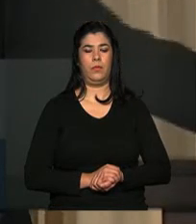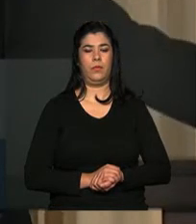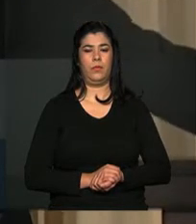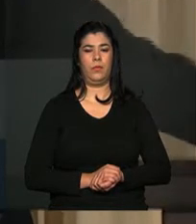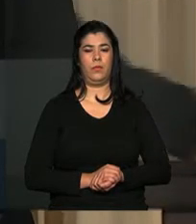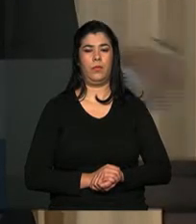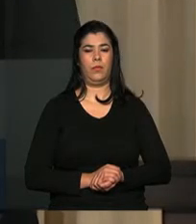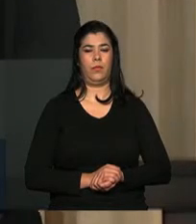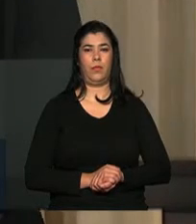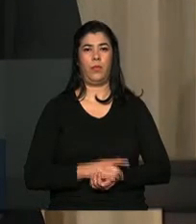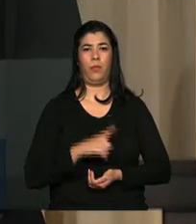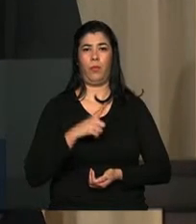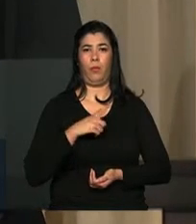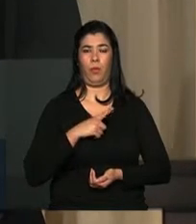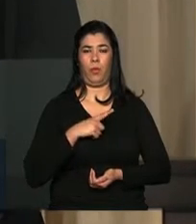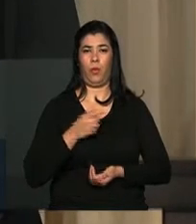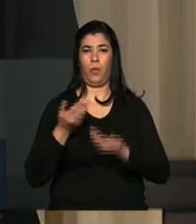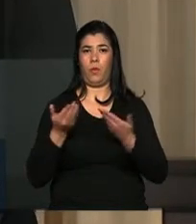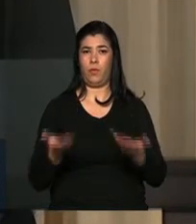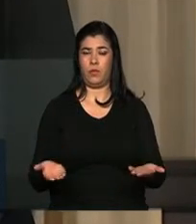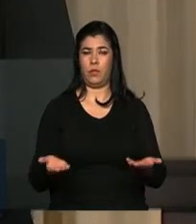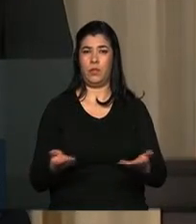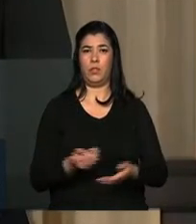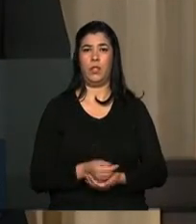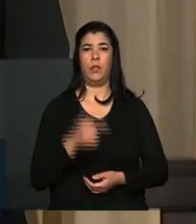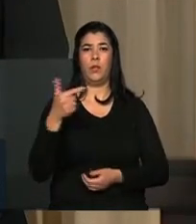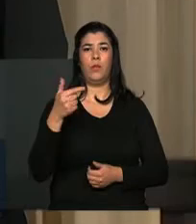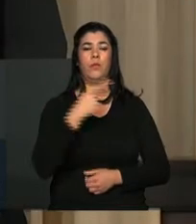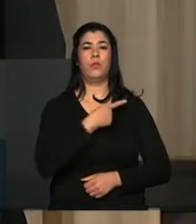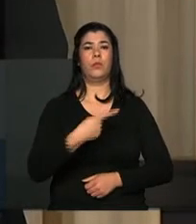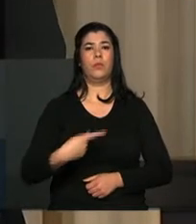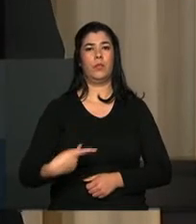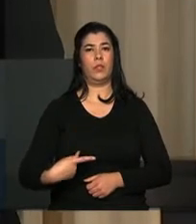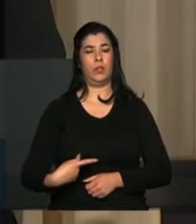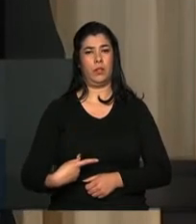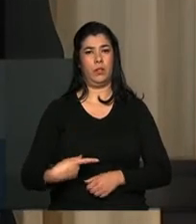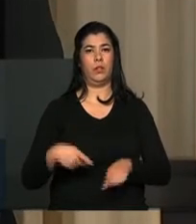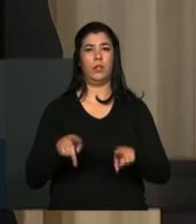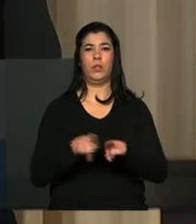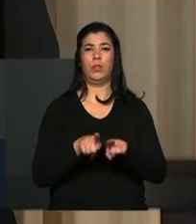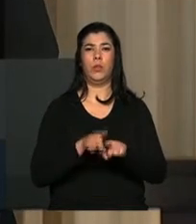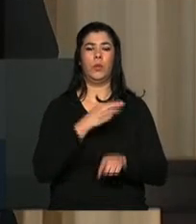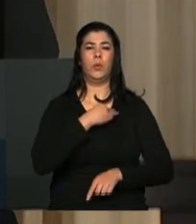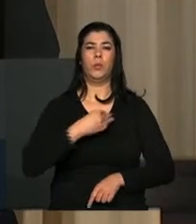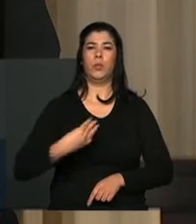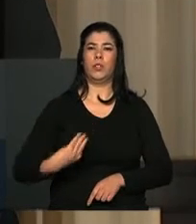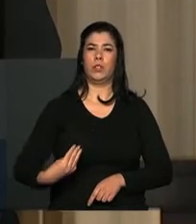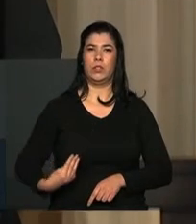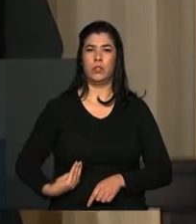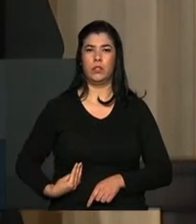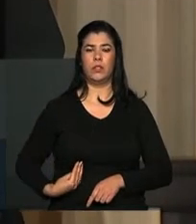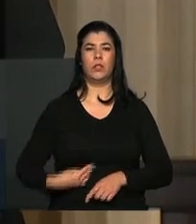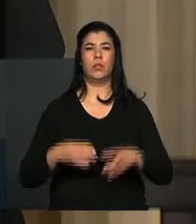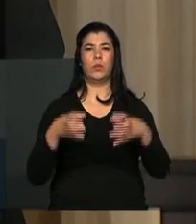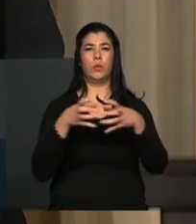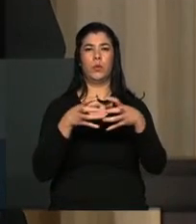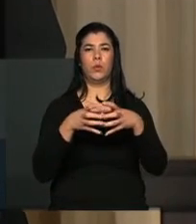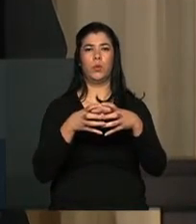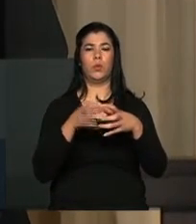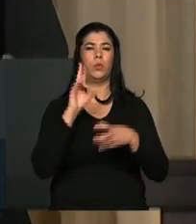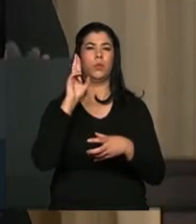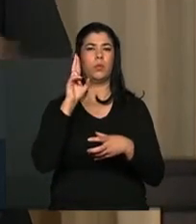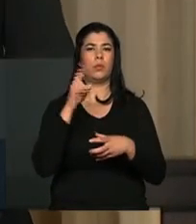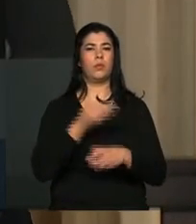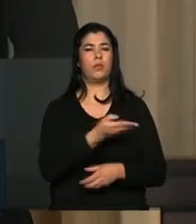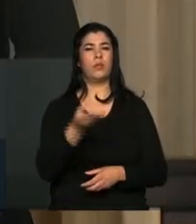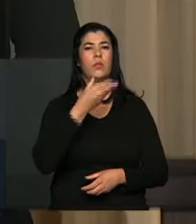Blinken, Vice-Secretário de Estado, senhoras e senhores ministros de Estado, integrantes das delegações aqui presentes, senhoras